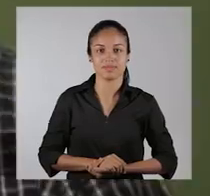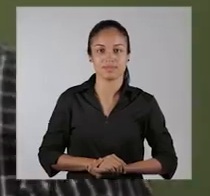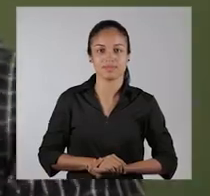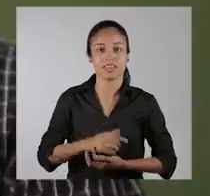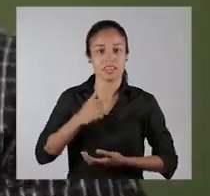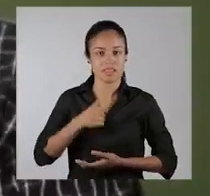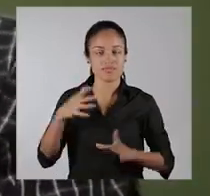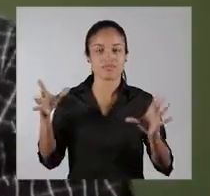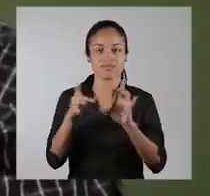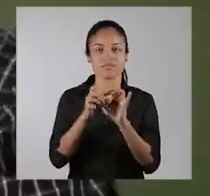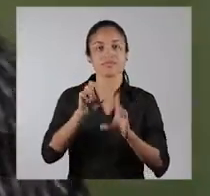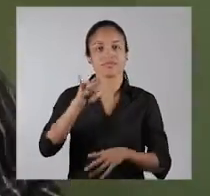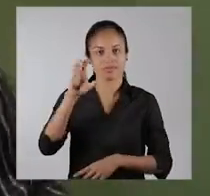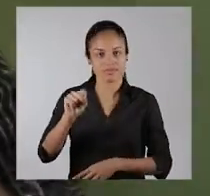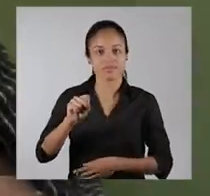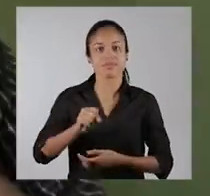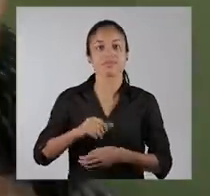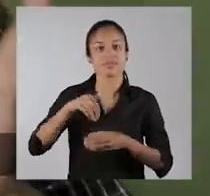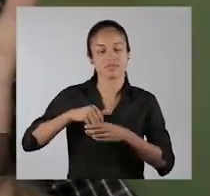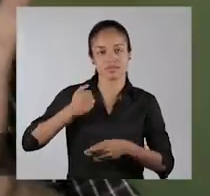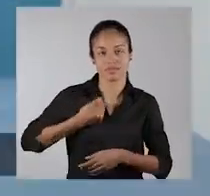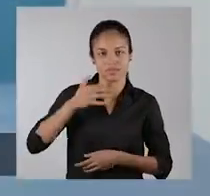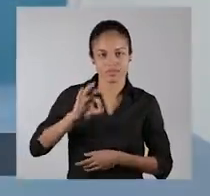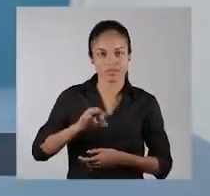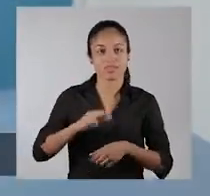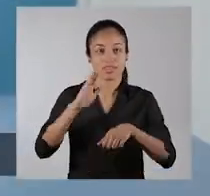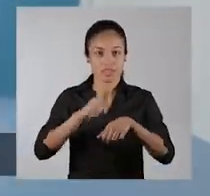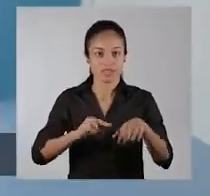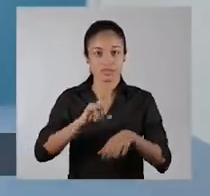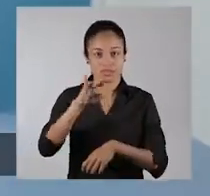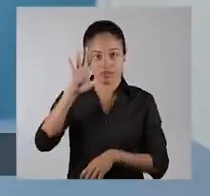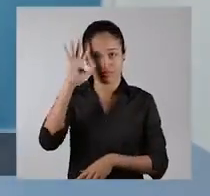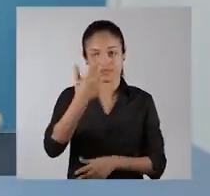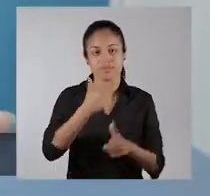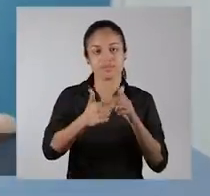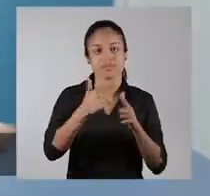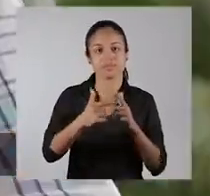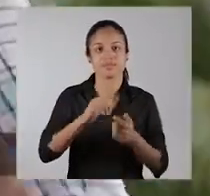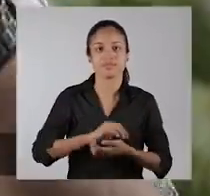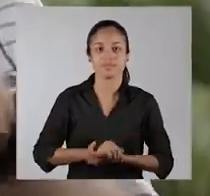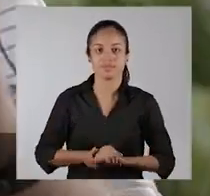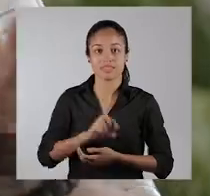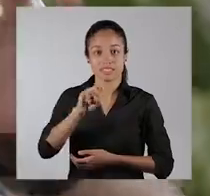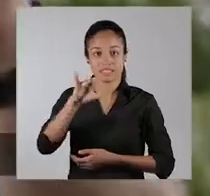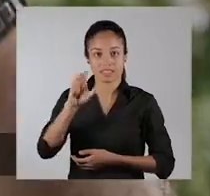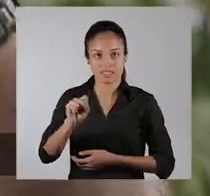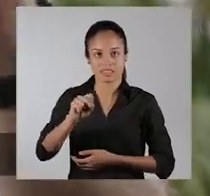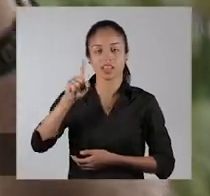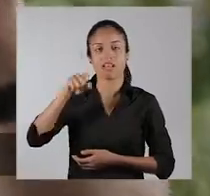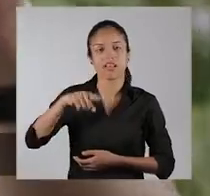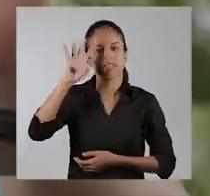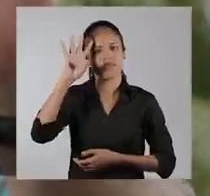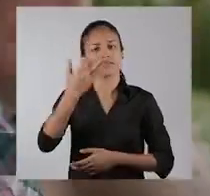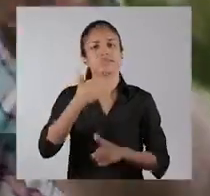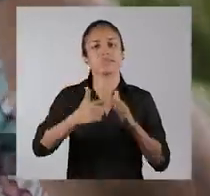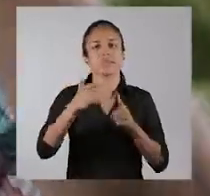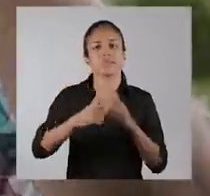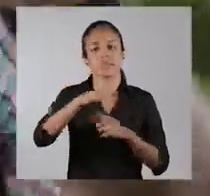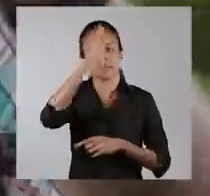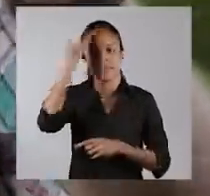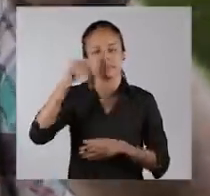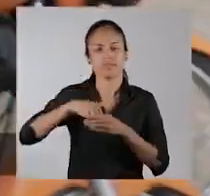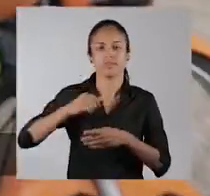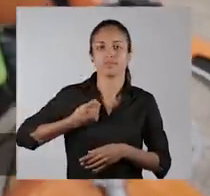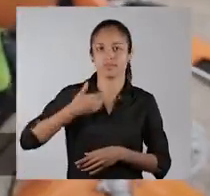Manaus. Estou fechado com Silas. Vote 10. Chama o Silas que ele vai resolver. Silas é a solução para Manaus.